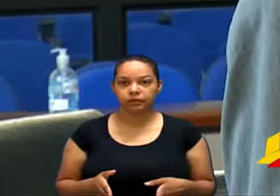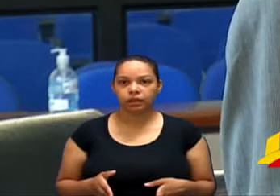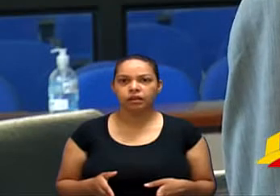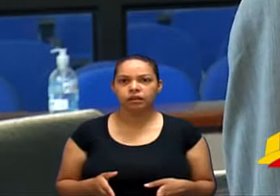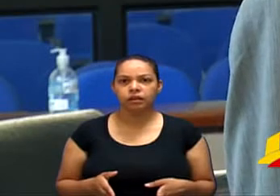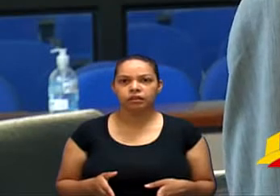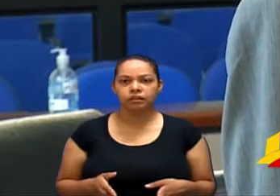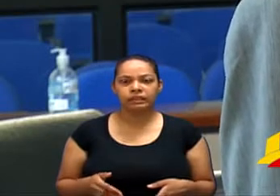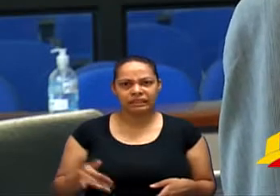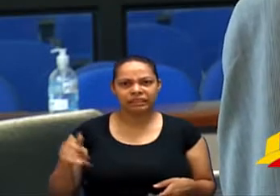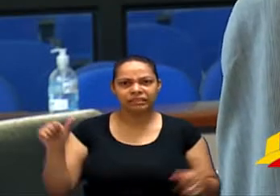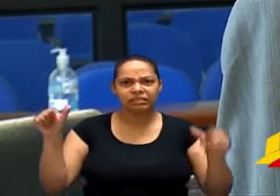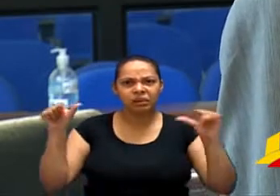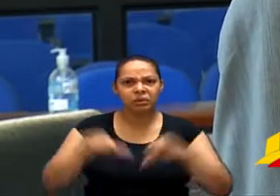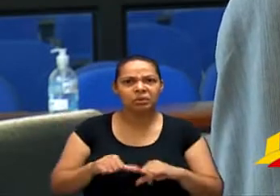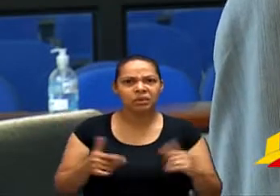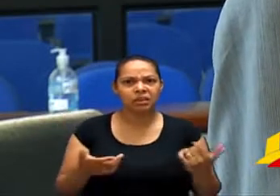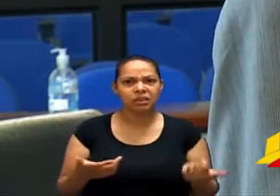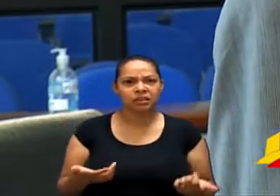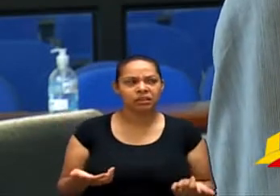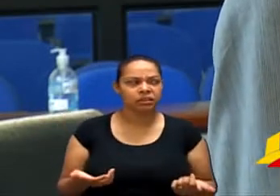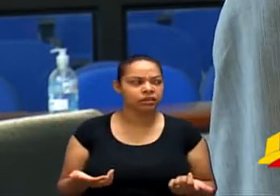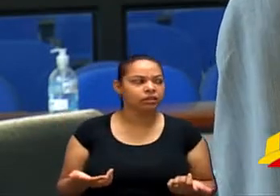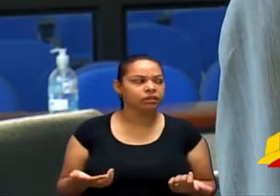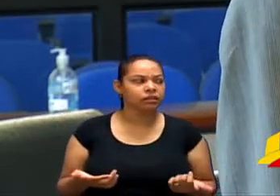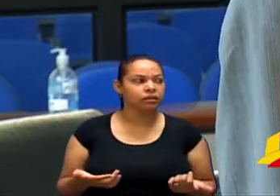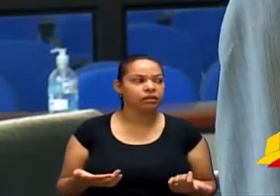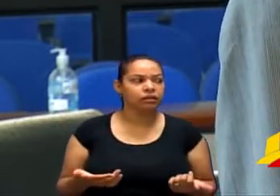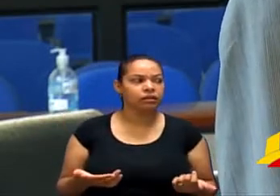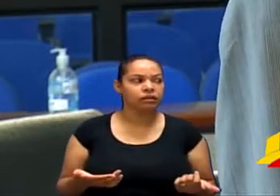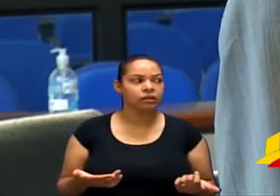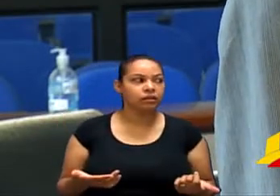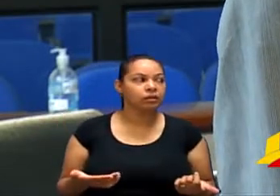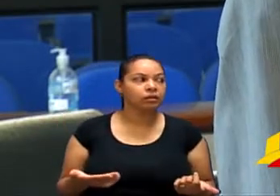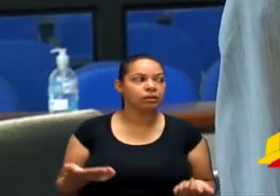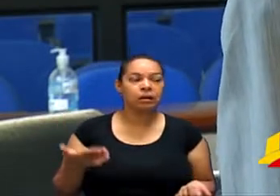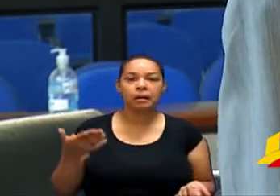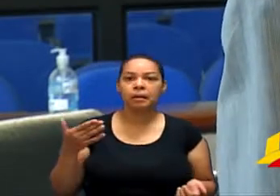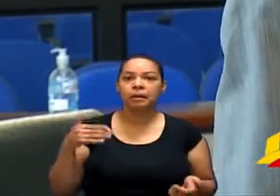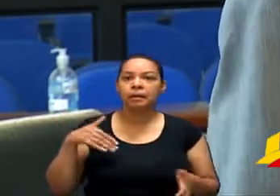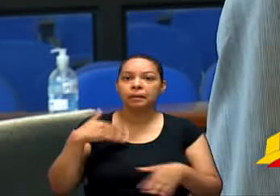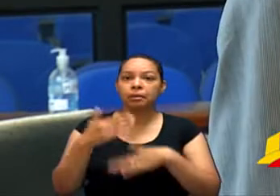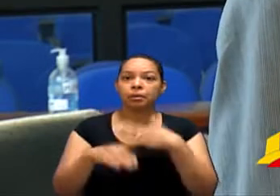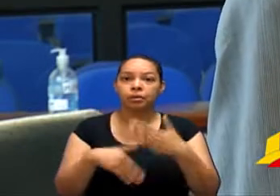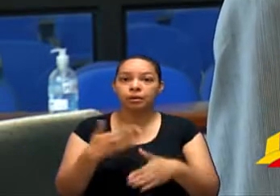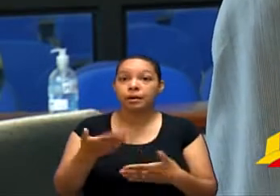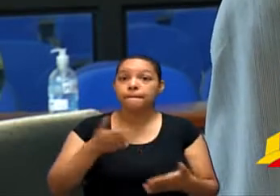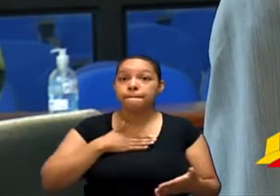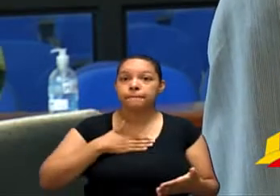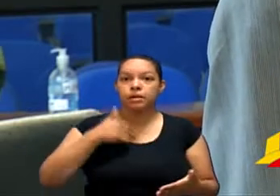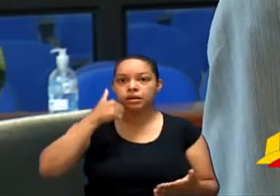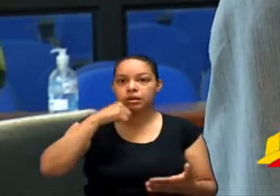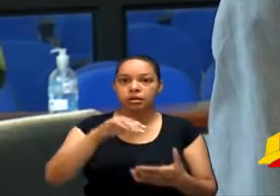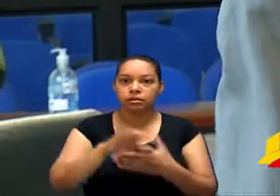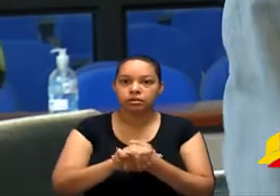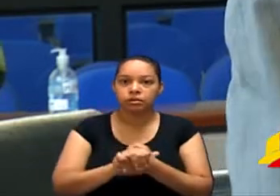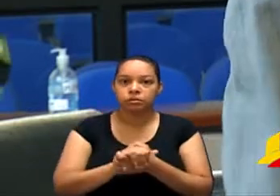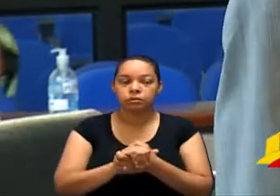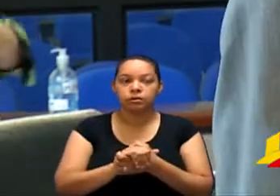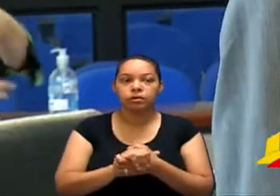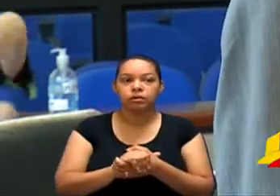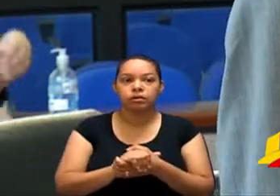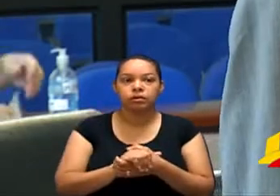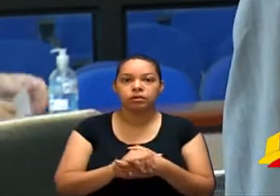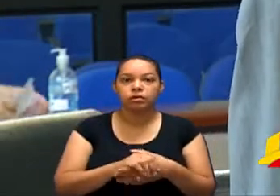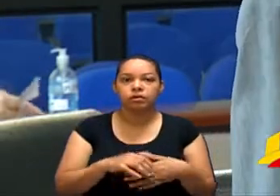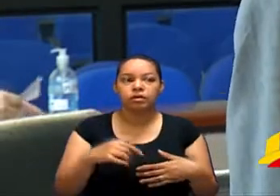covardia terrível passar o meu a minha mulher foi que entrou na história mas deu